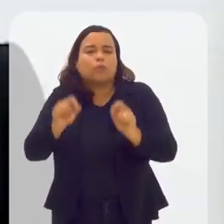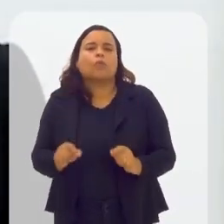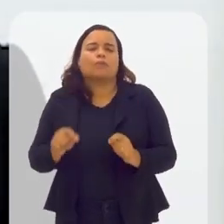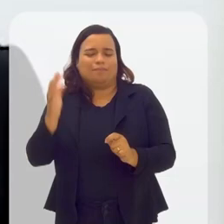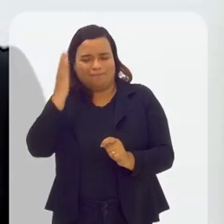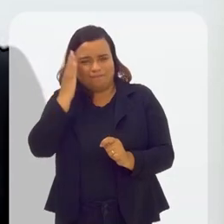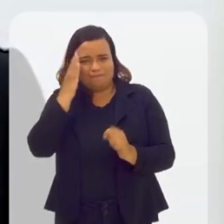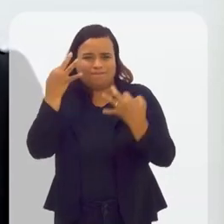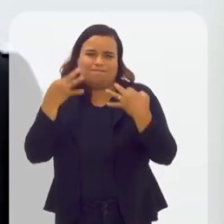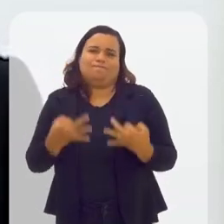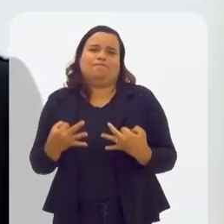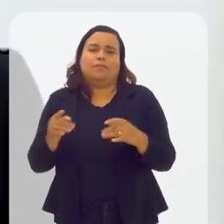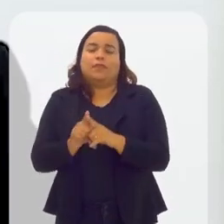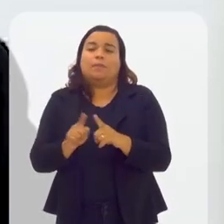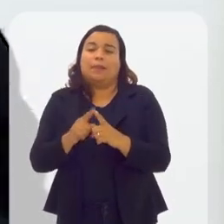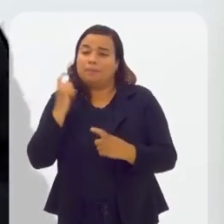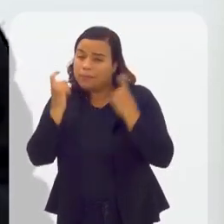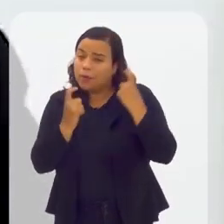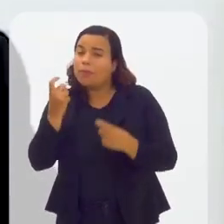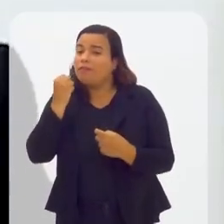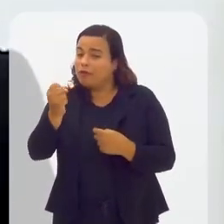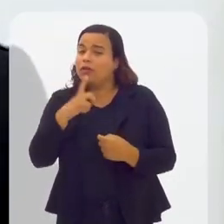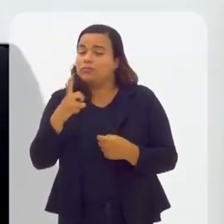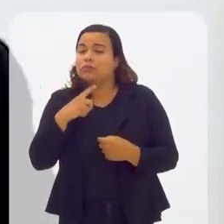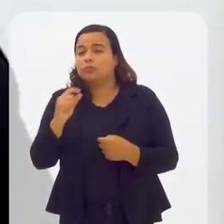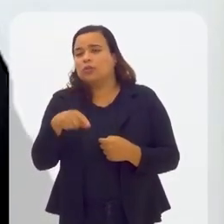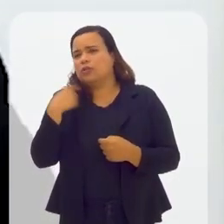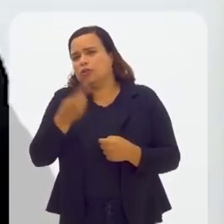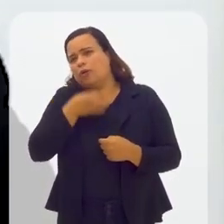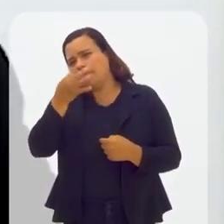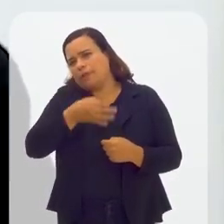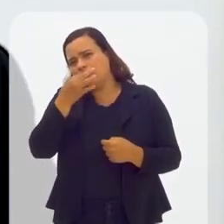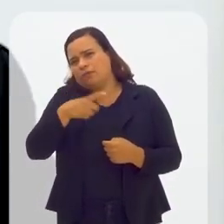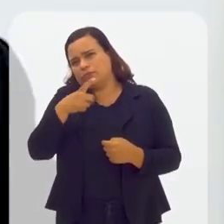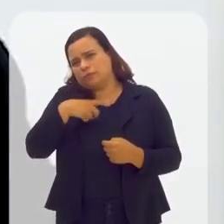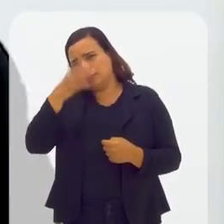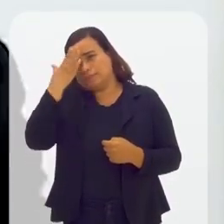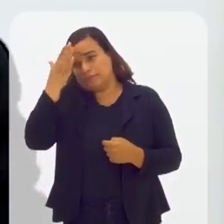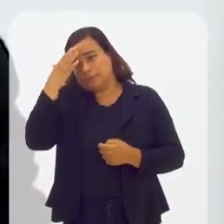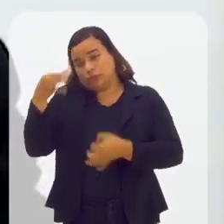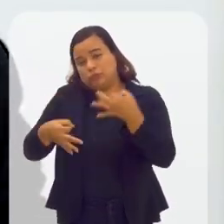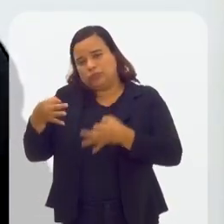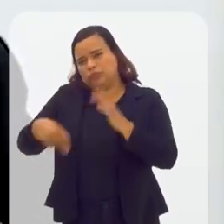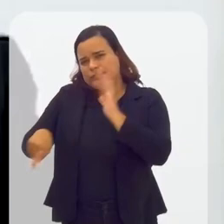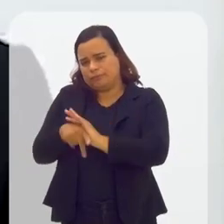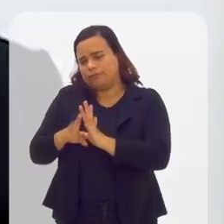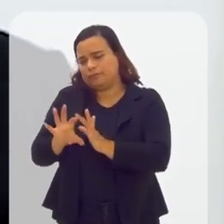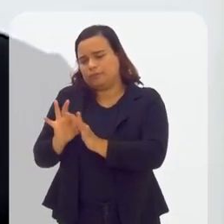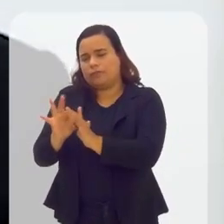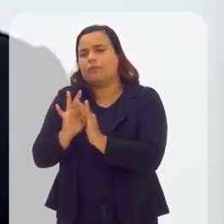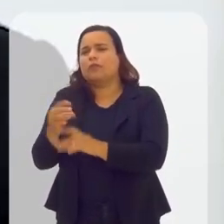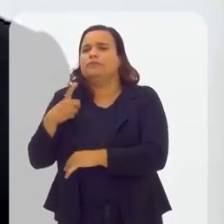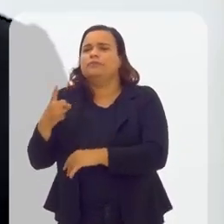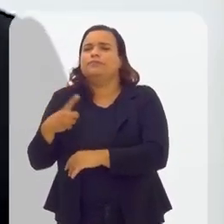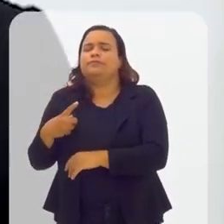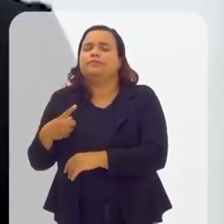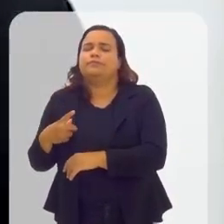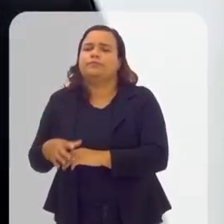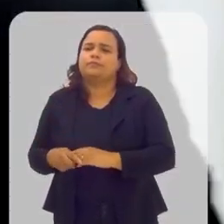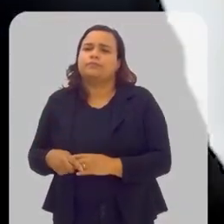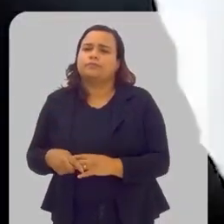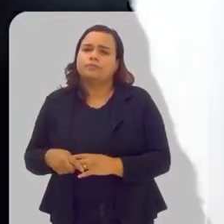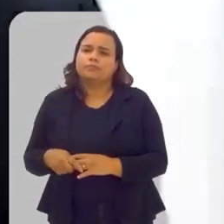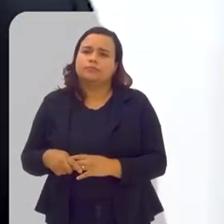Uma coisa que nos preocupa muito, que nós achamos aqui, temos já até uma interpretação jurídica sobre isso,